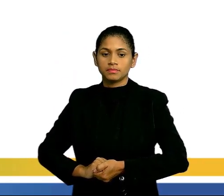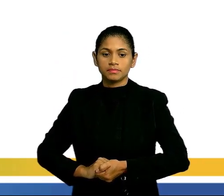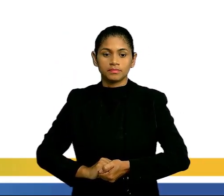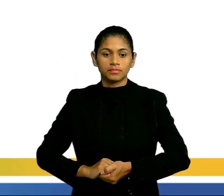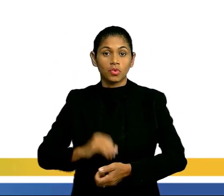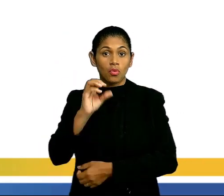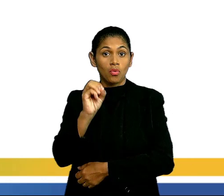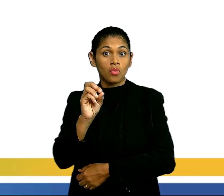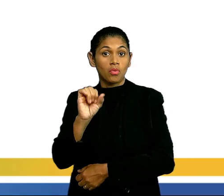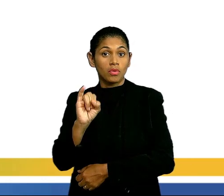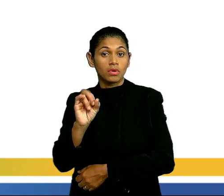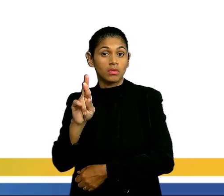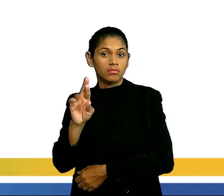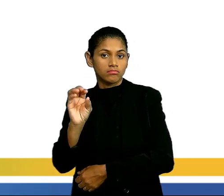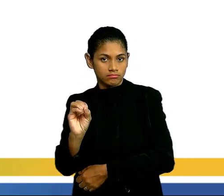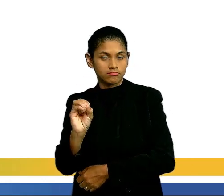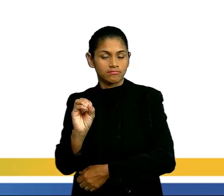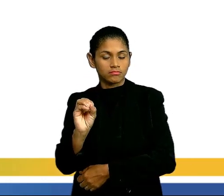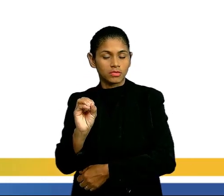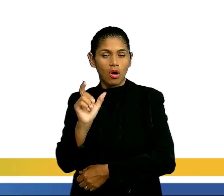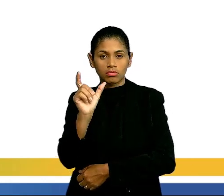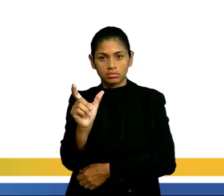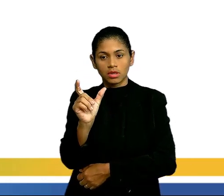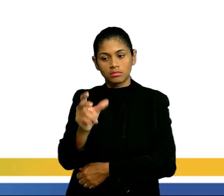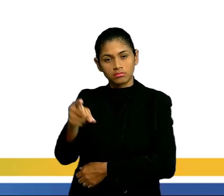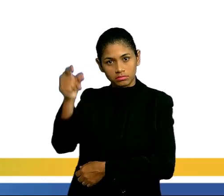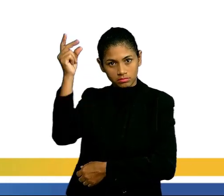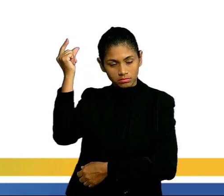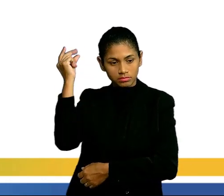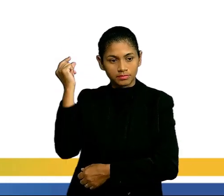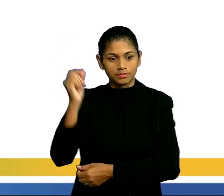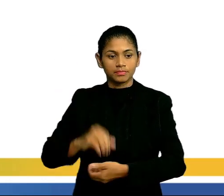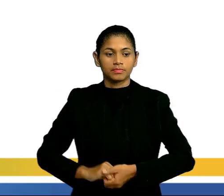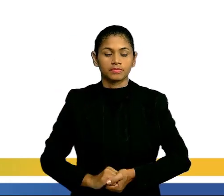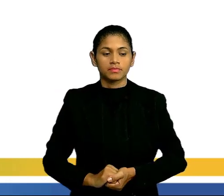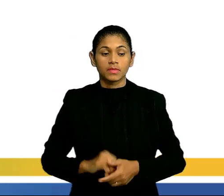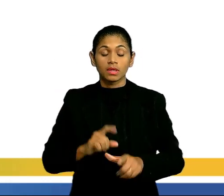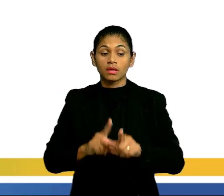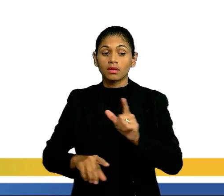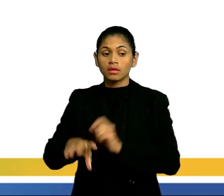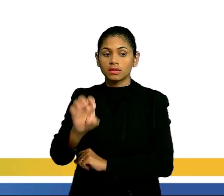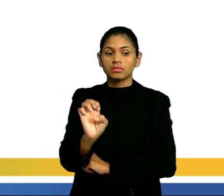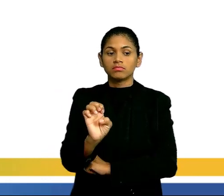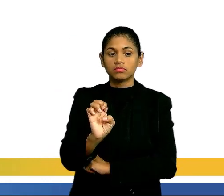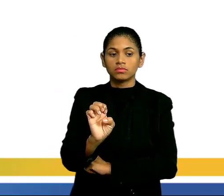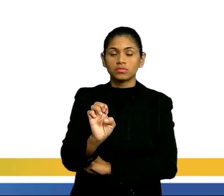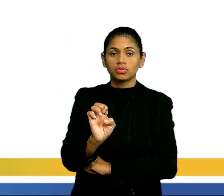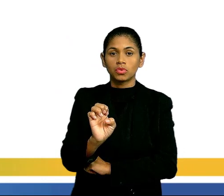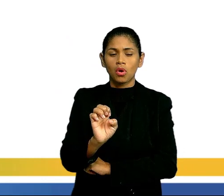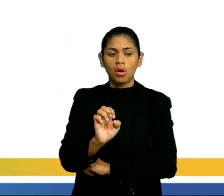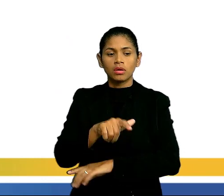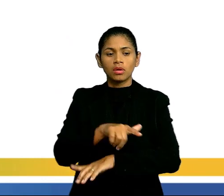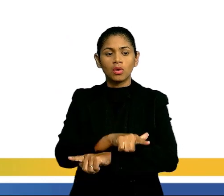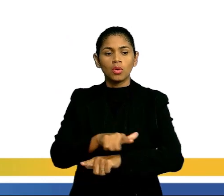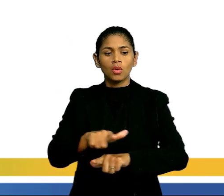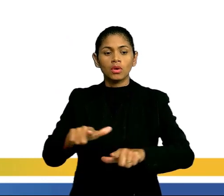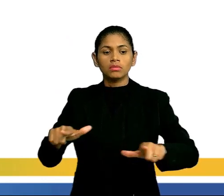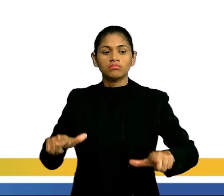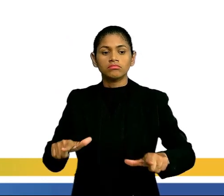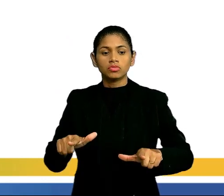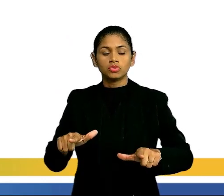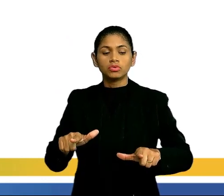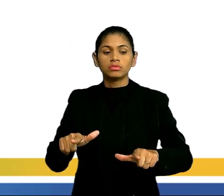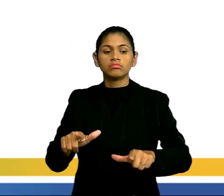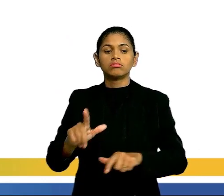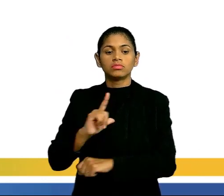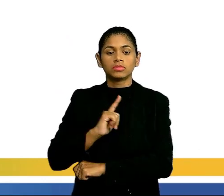novamente um arcaísmo. E na letra E, no chão espeta um caniço e diamantes tem